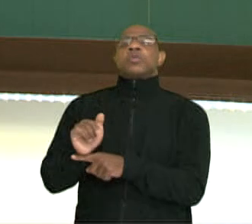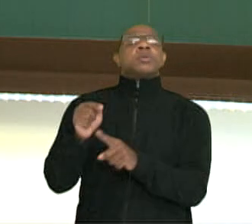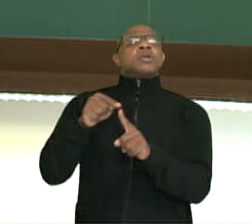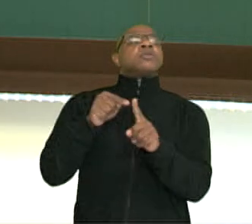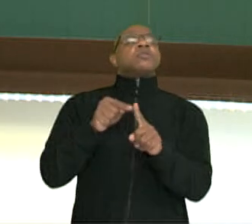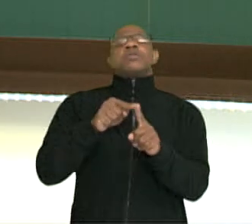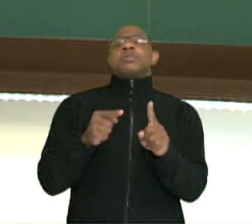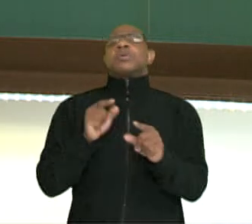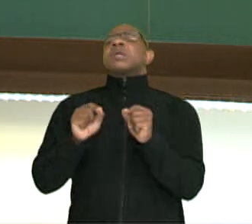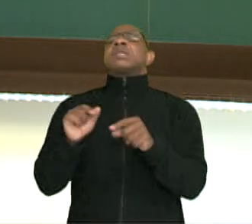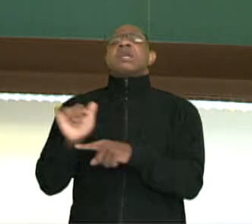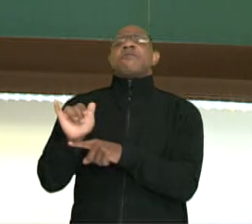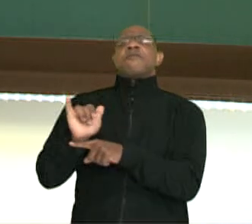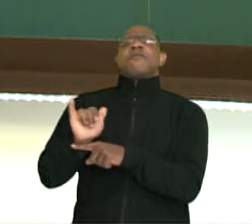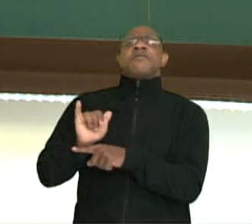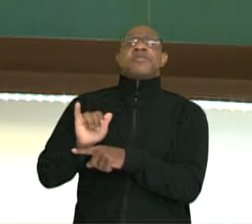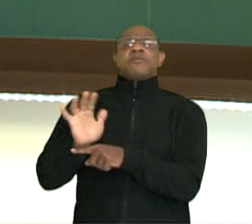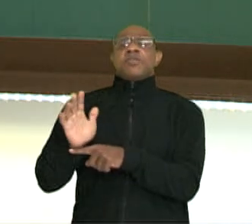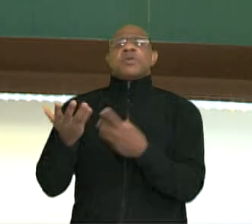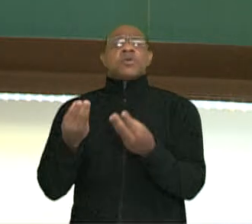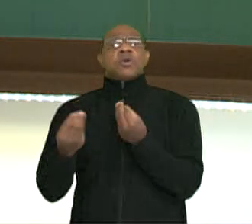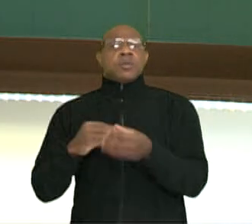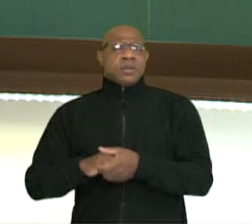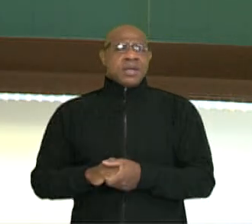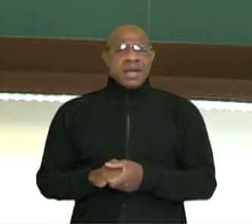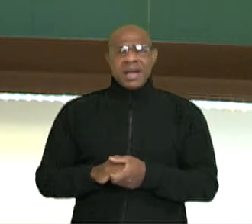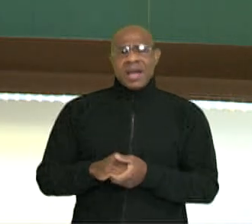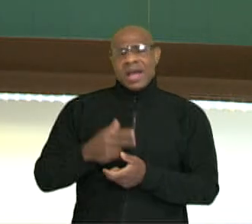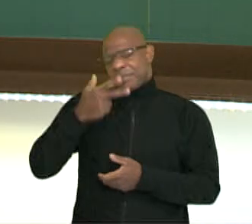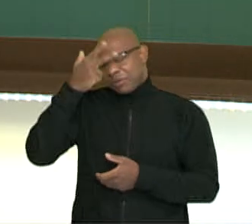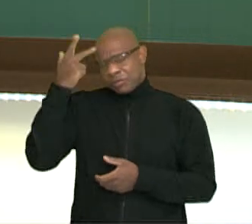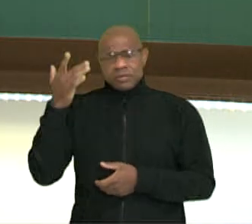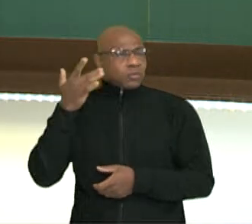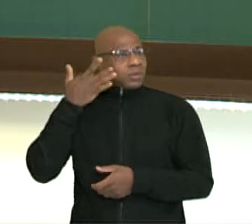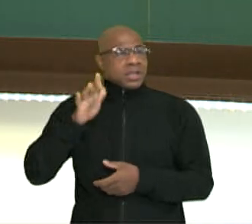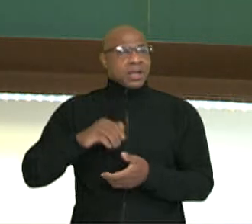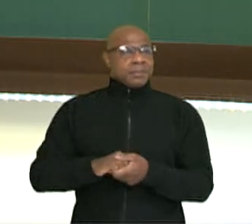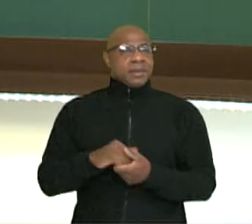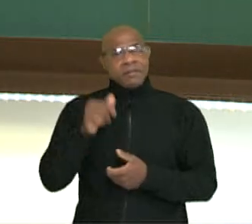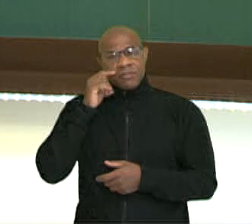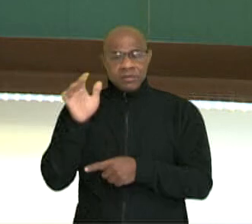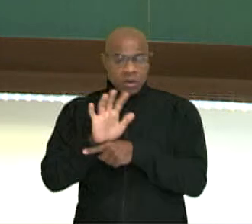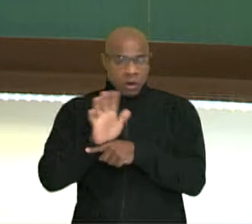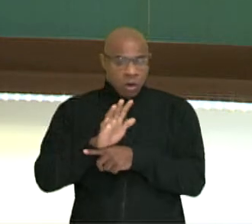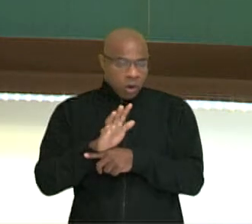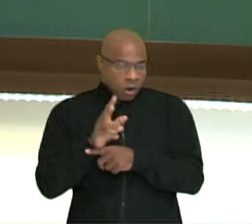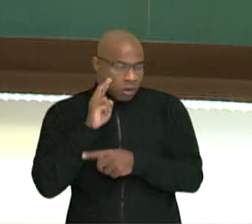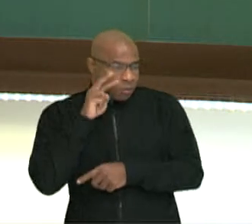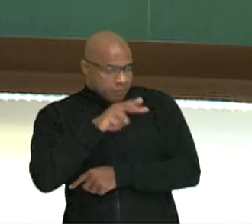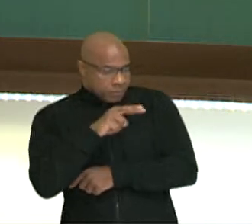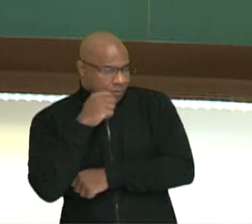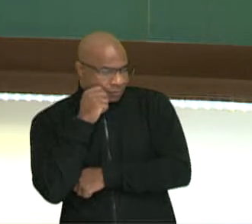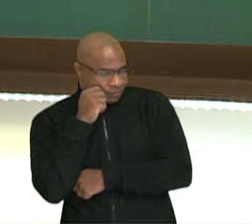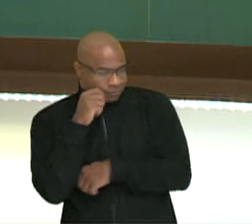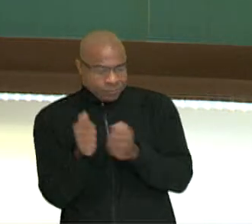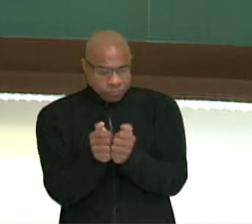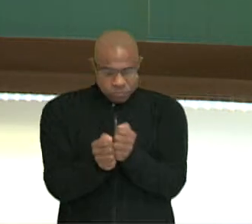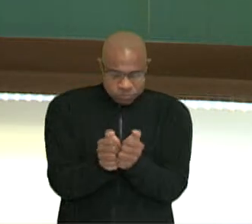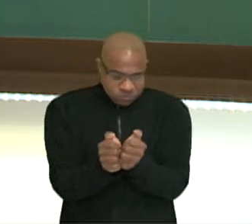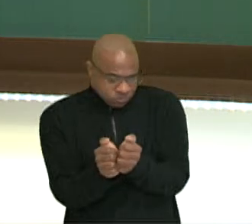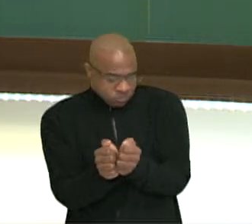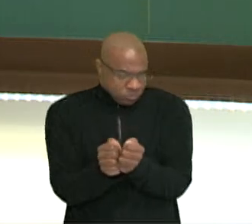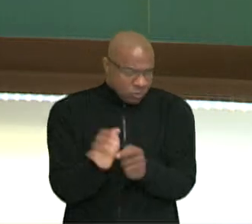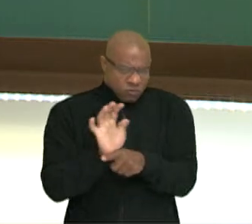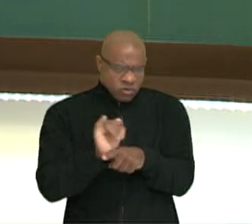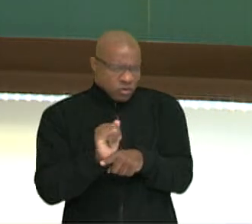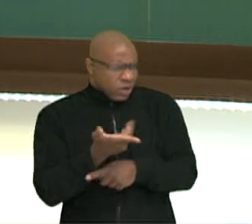tem nesses vídeos? Muitas vezes os adultos não entendem, né? Vocês passam horas vendo vídeo de alguém jogando um videogame. Ao invés de